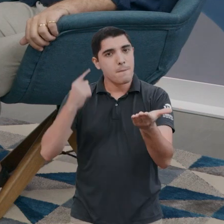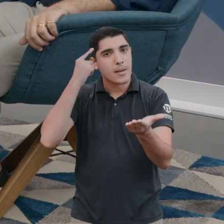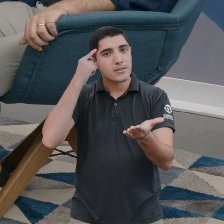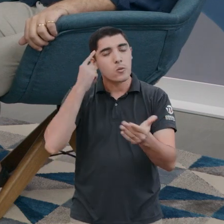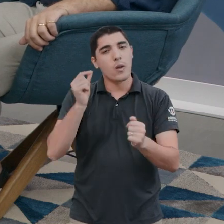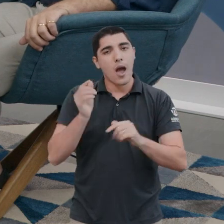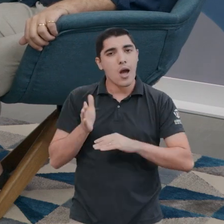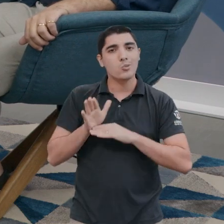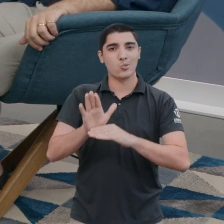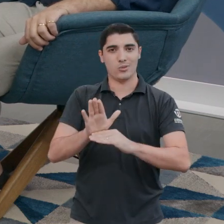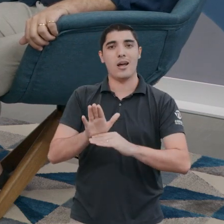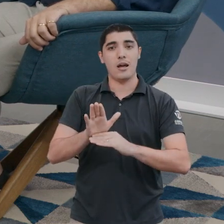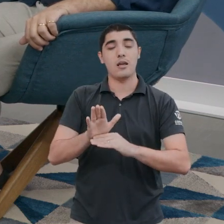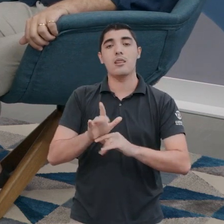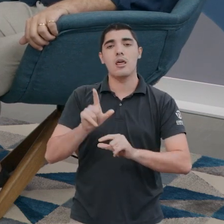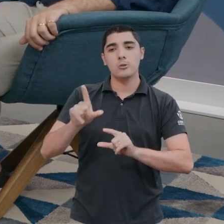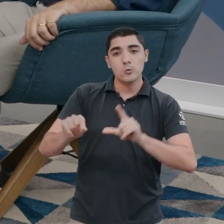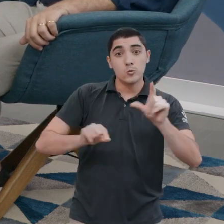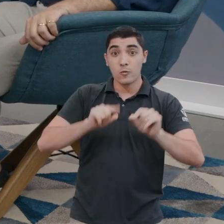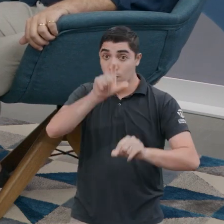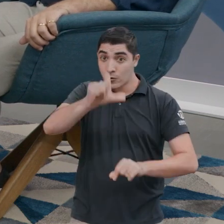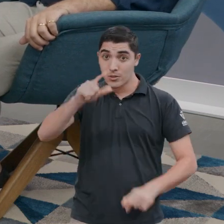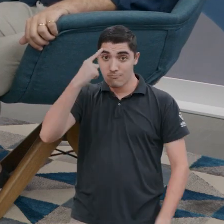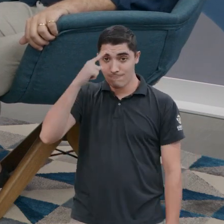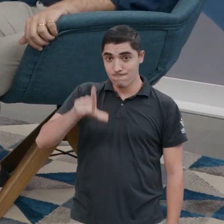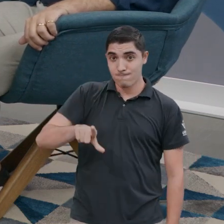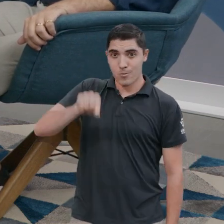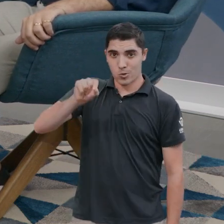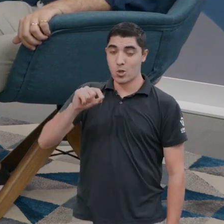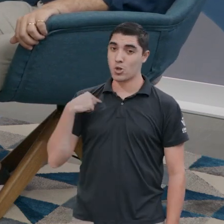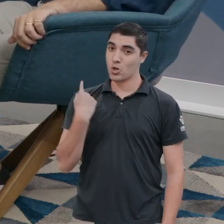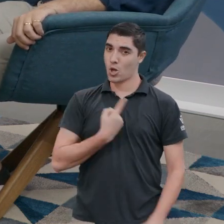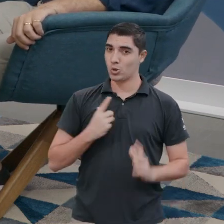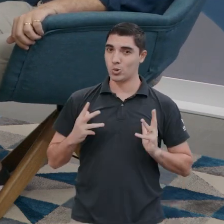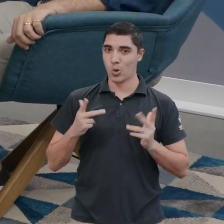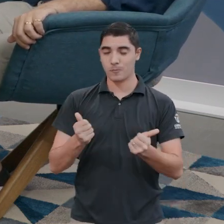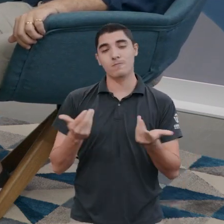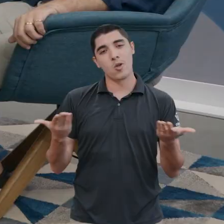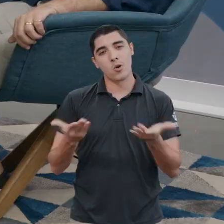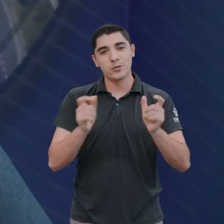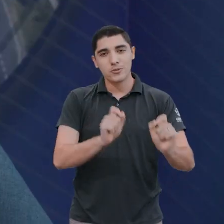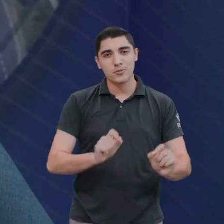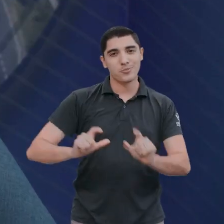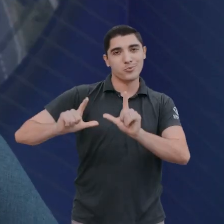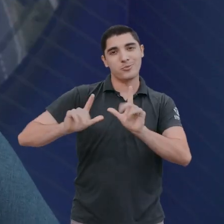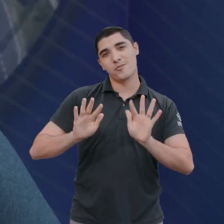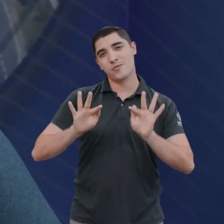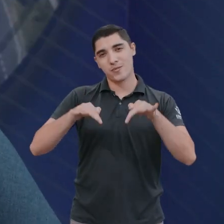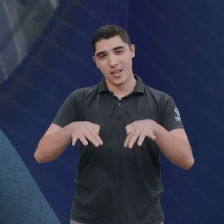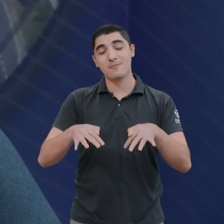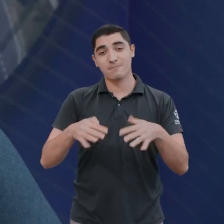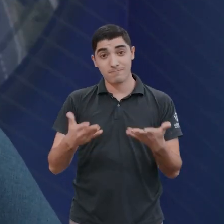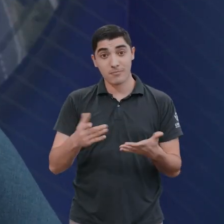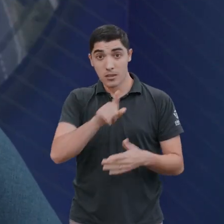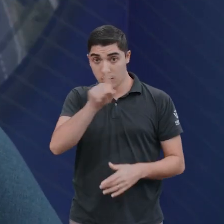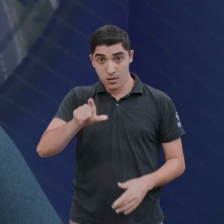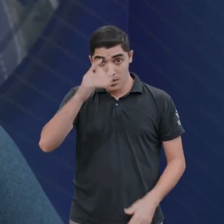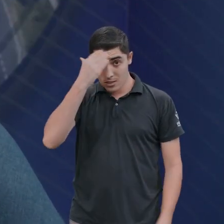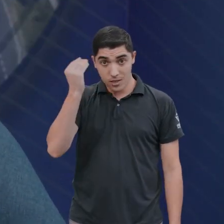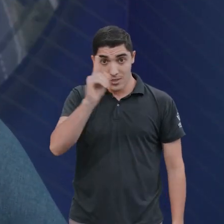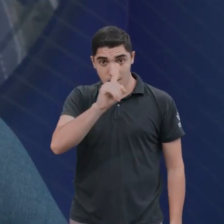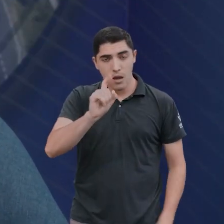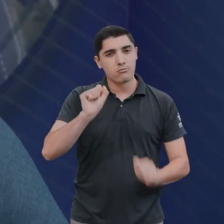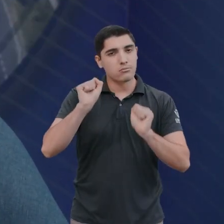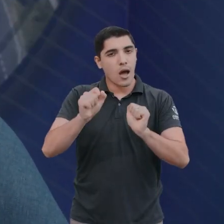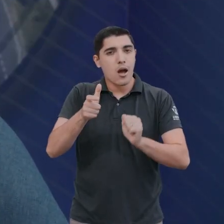a pensar em iniciativas, né? O poder de decisão é seu, é de todos nós. E o Diálogos da Cidade, então, fica por aqui. Não